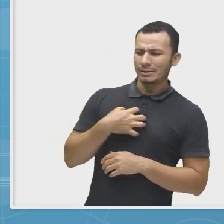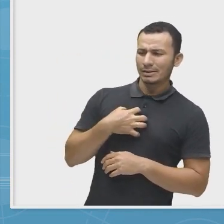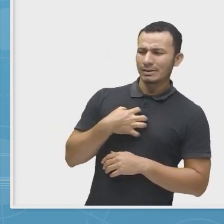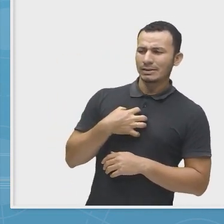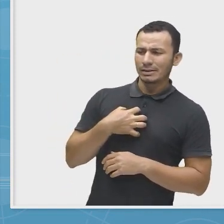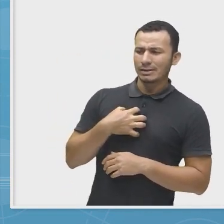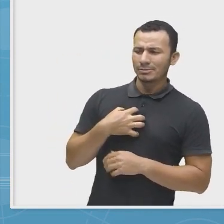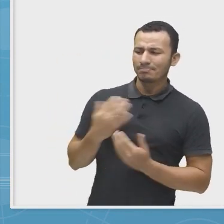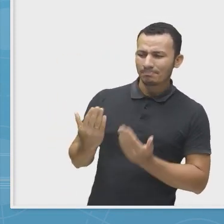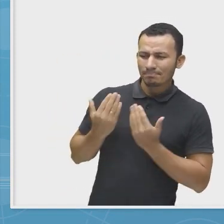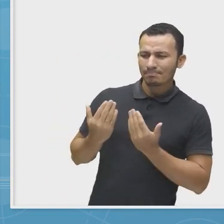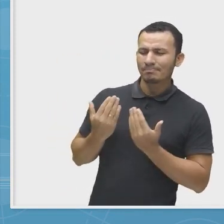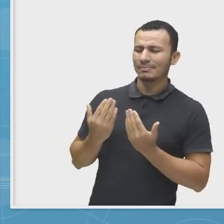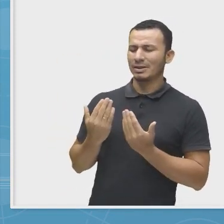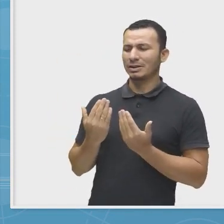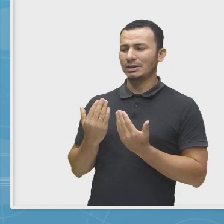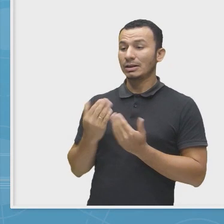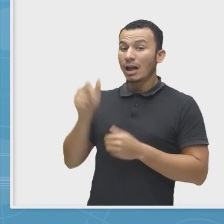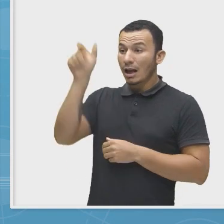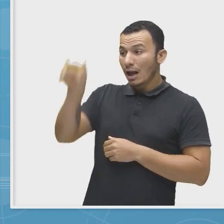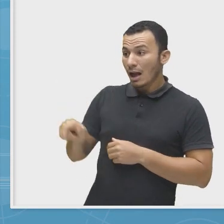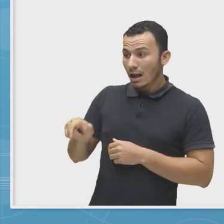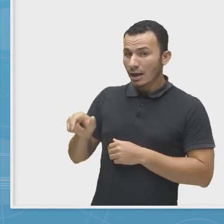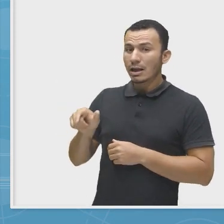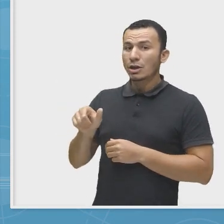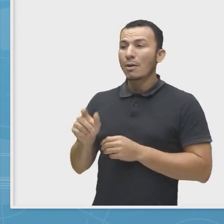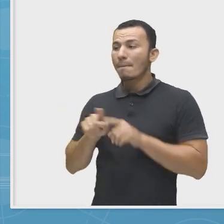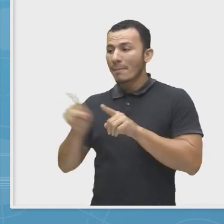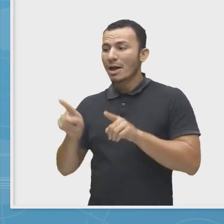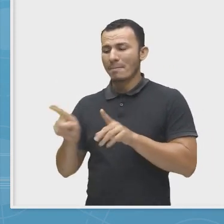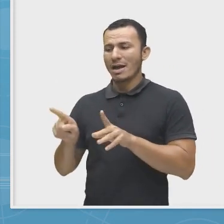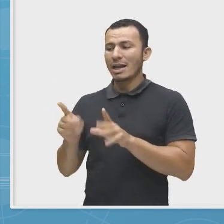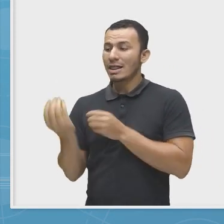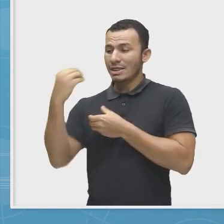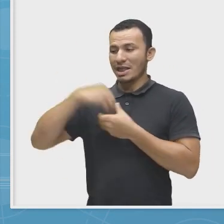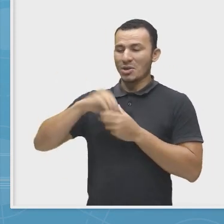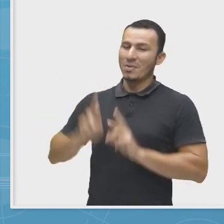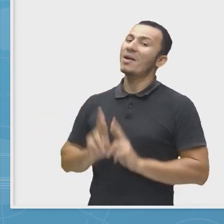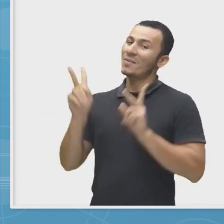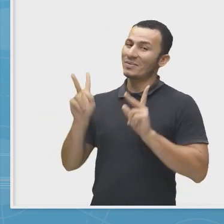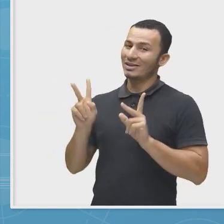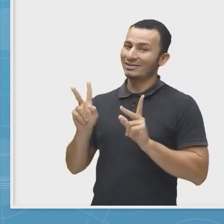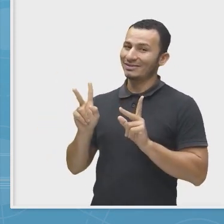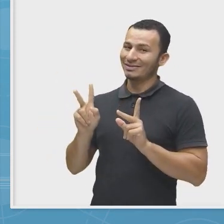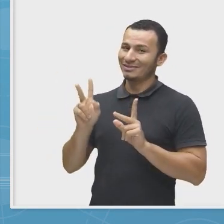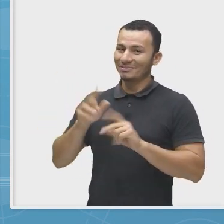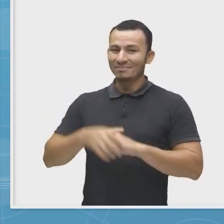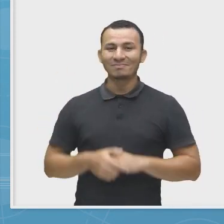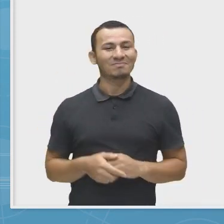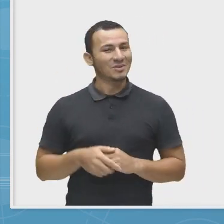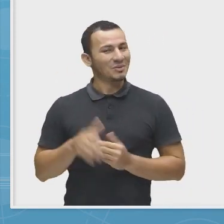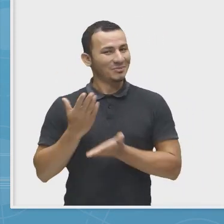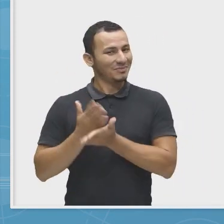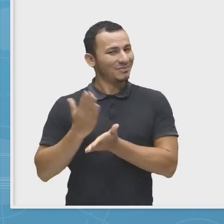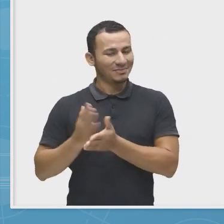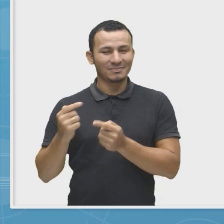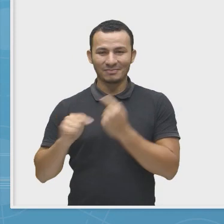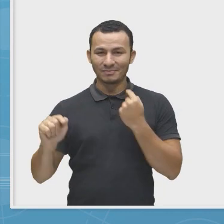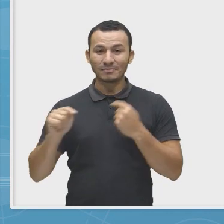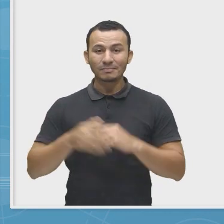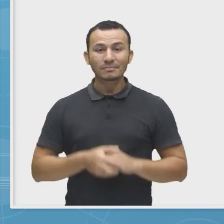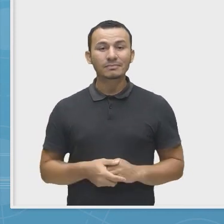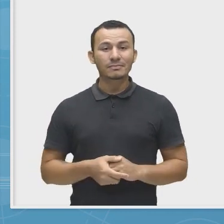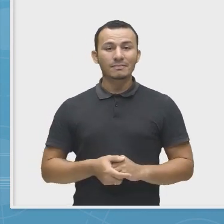a aparência dela lhe diz uma coisa, né? Mas às vezes não é aquilo que ela está aparentando. Então, não tem nada a ver.